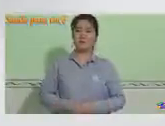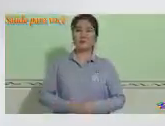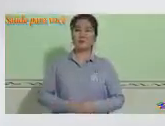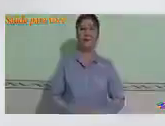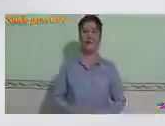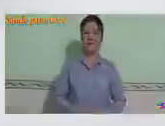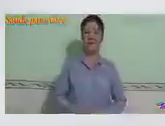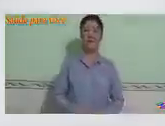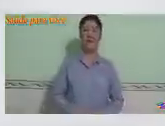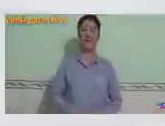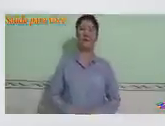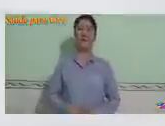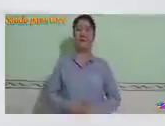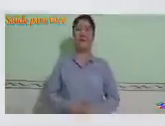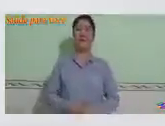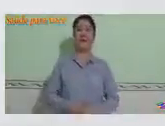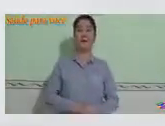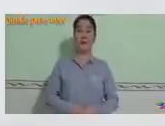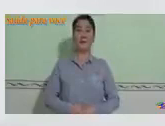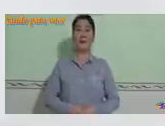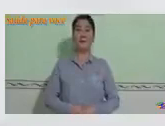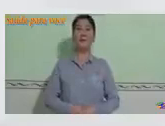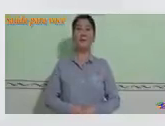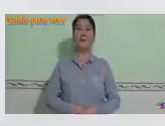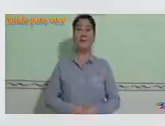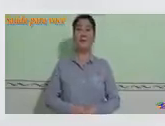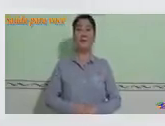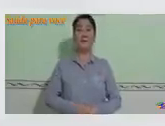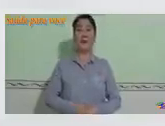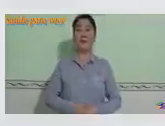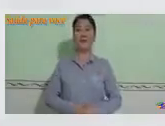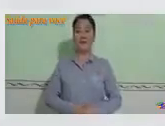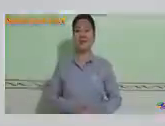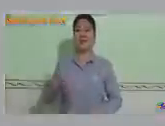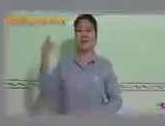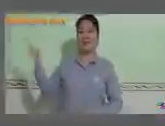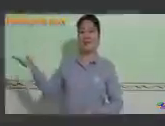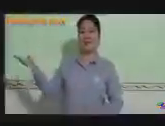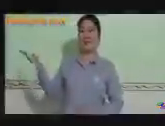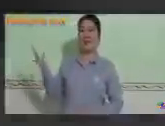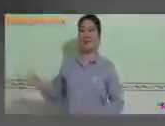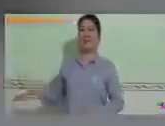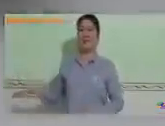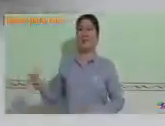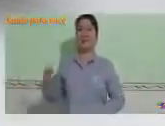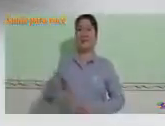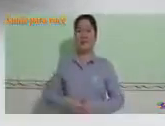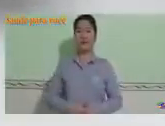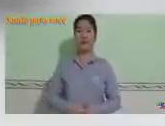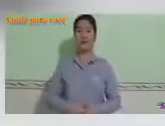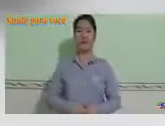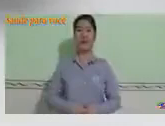Este cheiro desagradável deve-se ao desenvolvimento de bactérias específicas que fermentam e produzem em secreções do